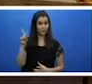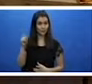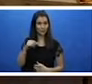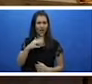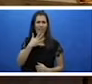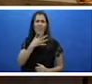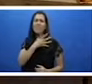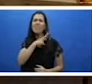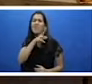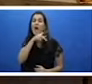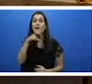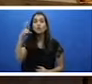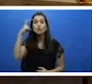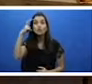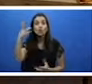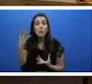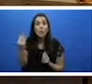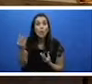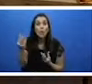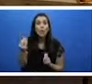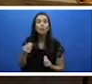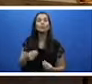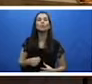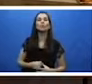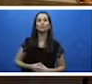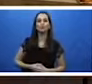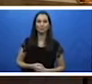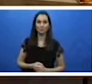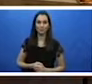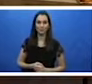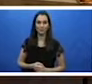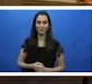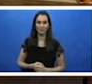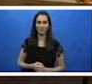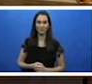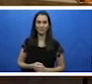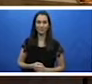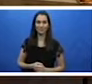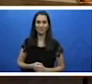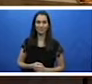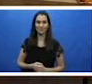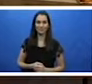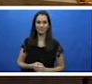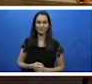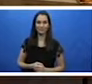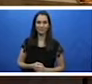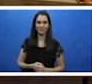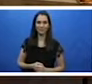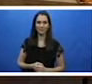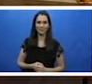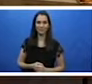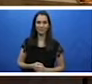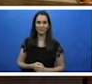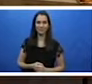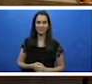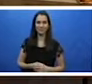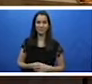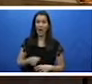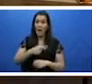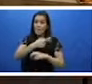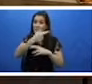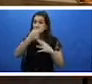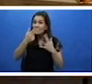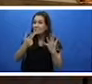Ele é inteligente. É uma espécie muito inteligente. É uma espécie muito